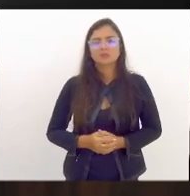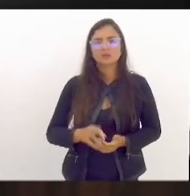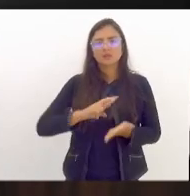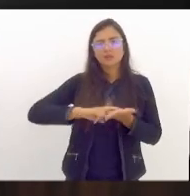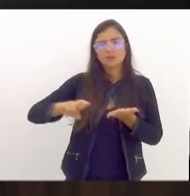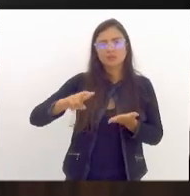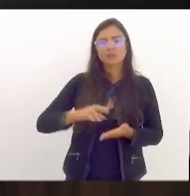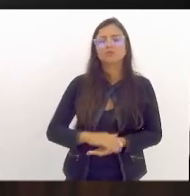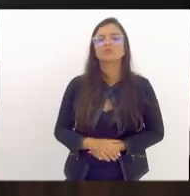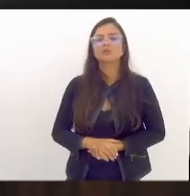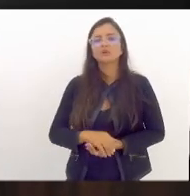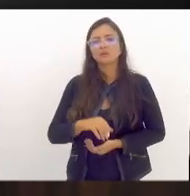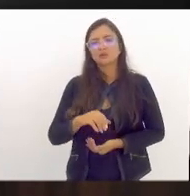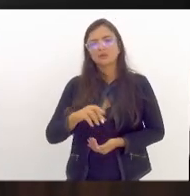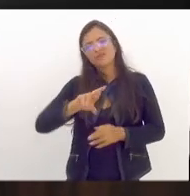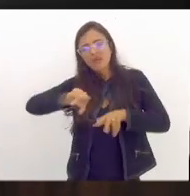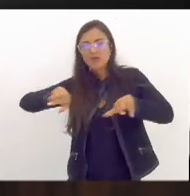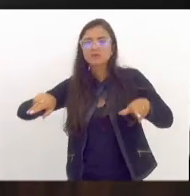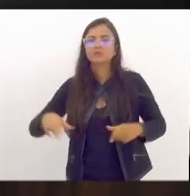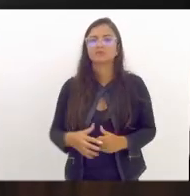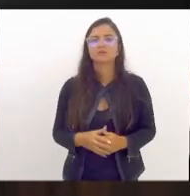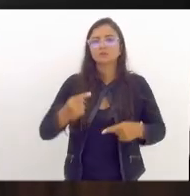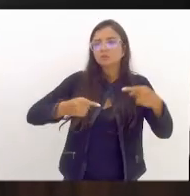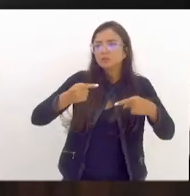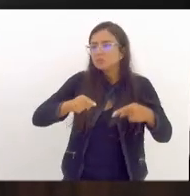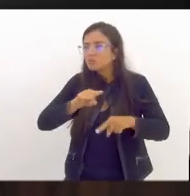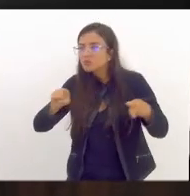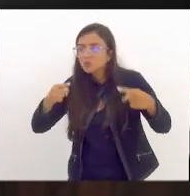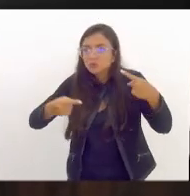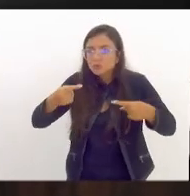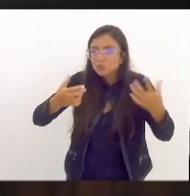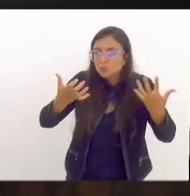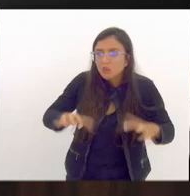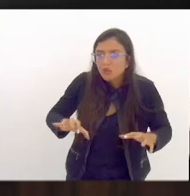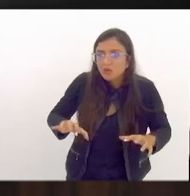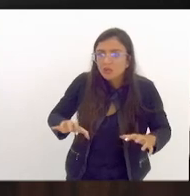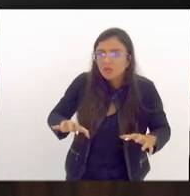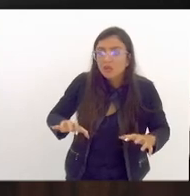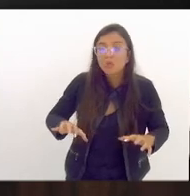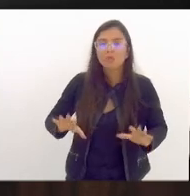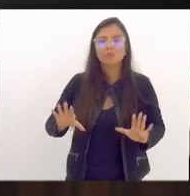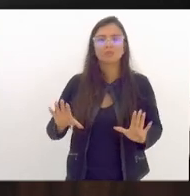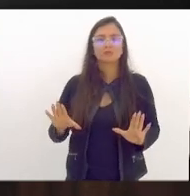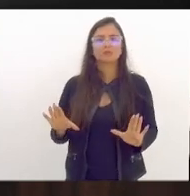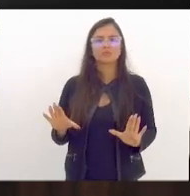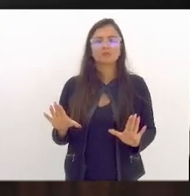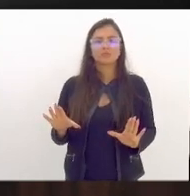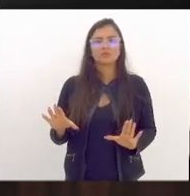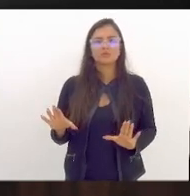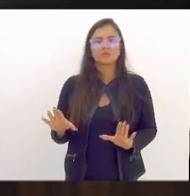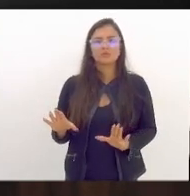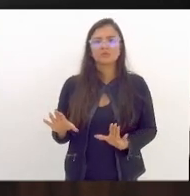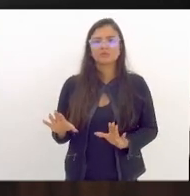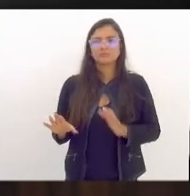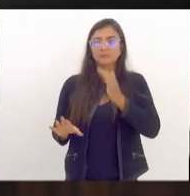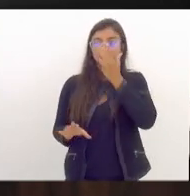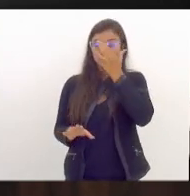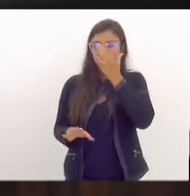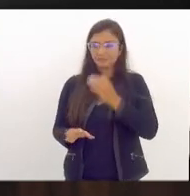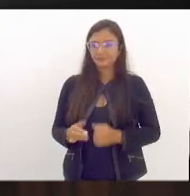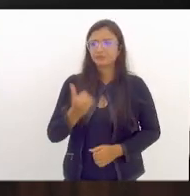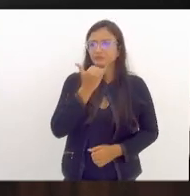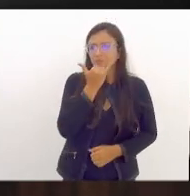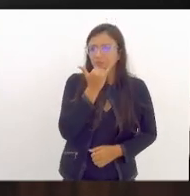Coelho e Eleomar Coelho. Em discussão, não havendo que querer discutir. Opa! Pendente de parecer.